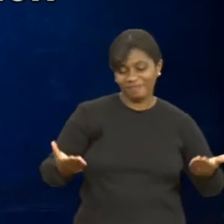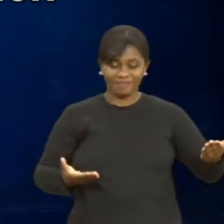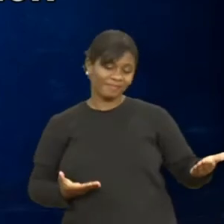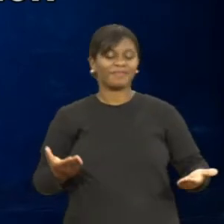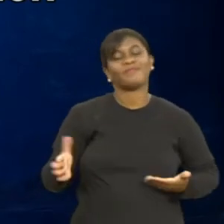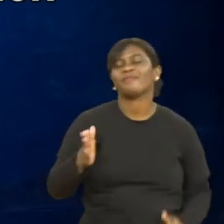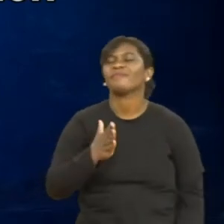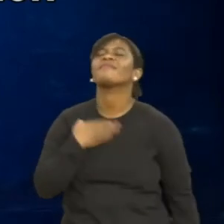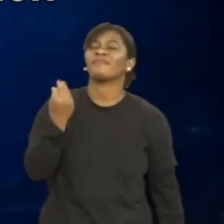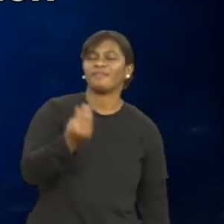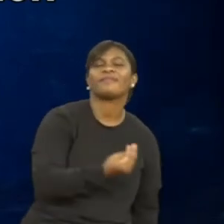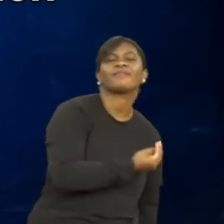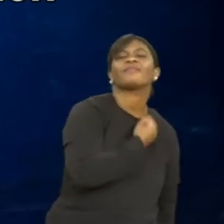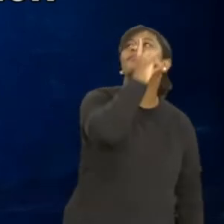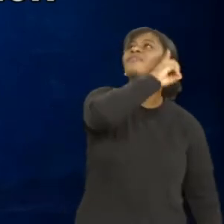dedicar